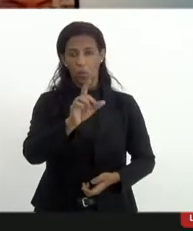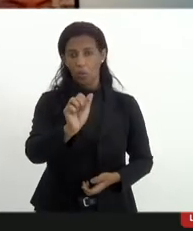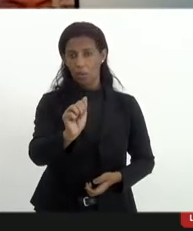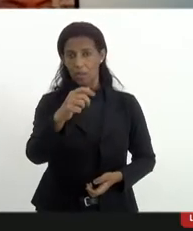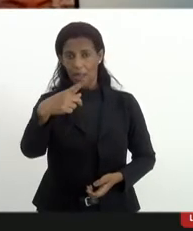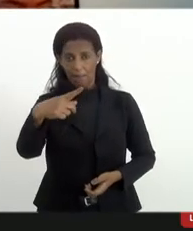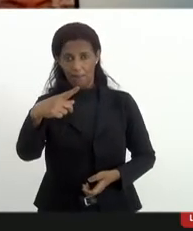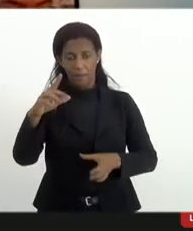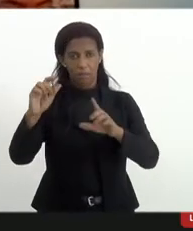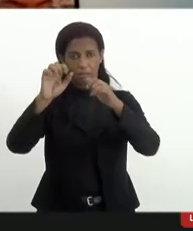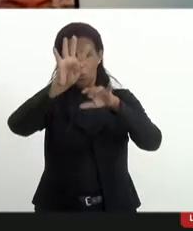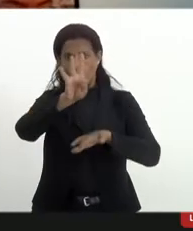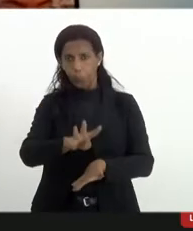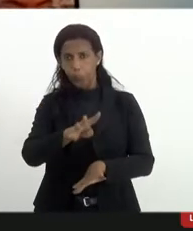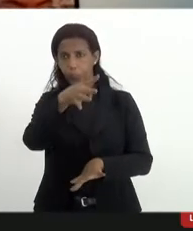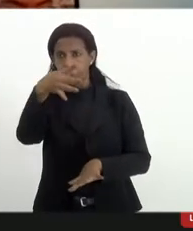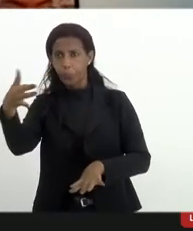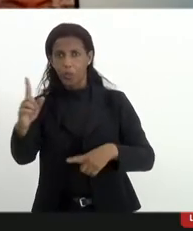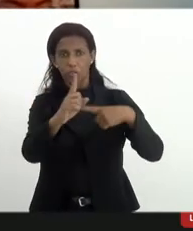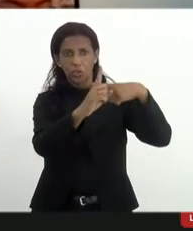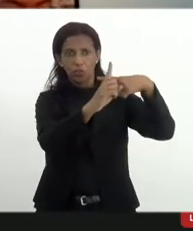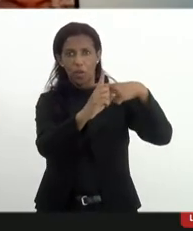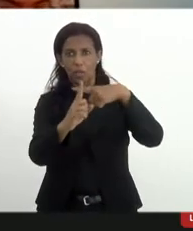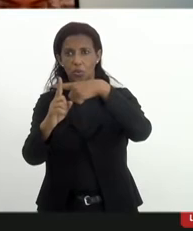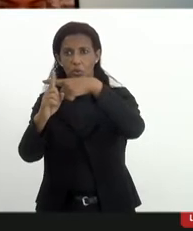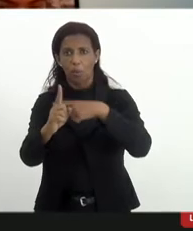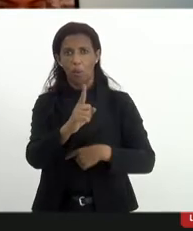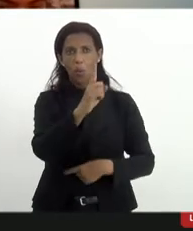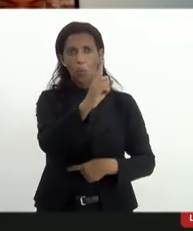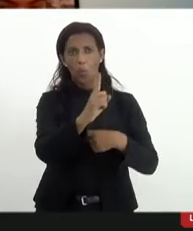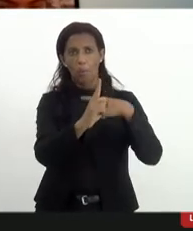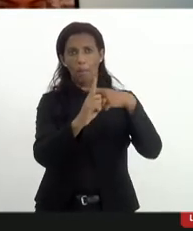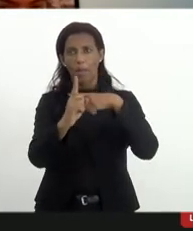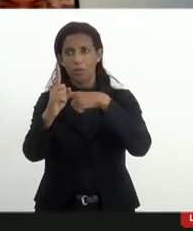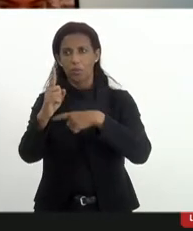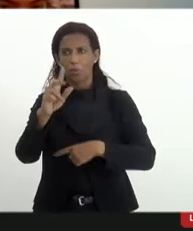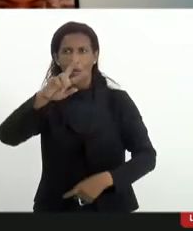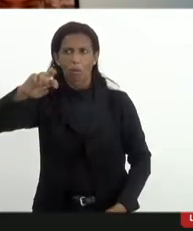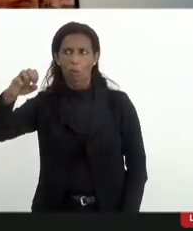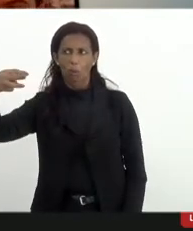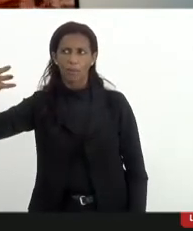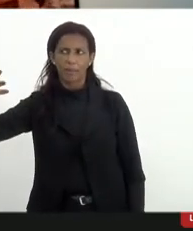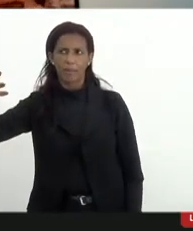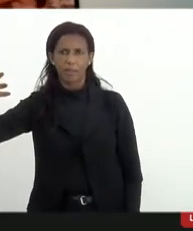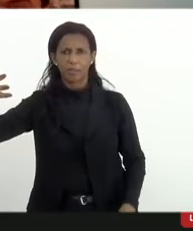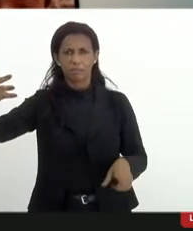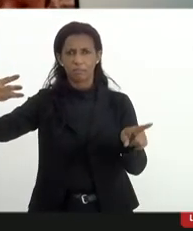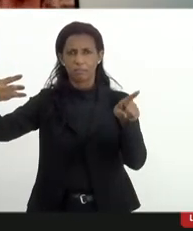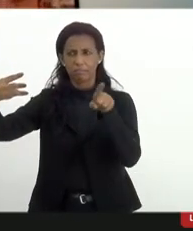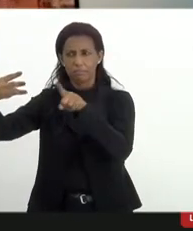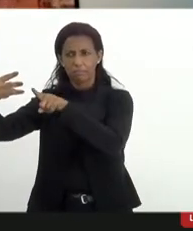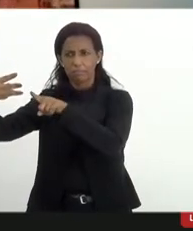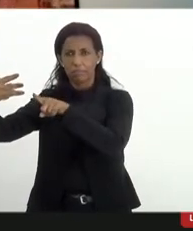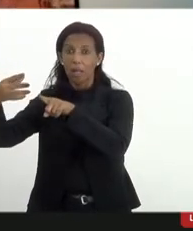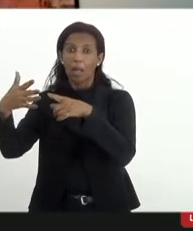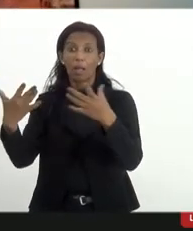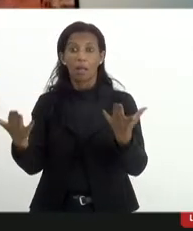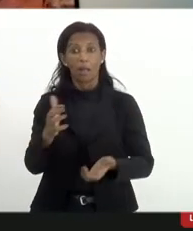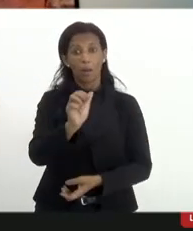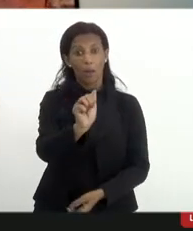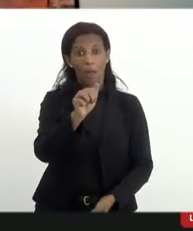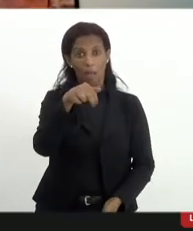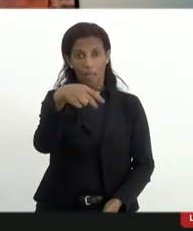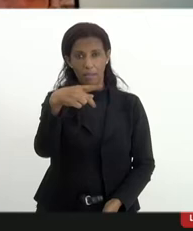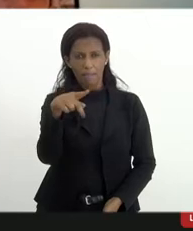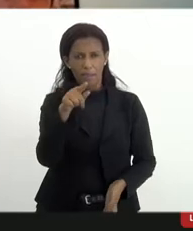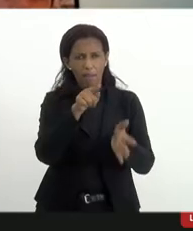uma soma de 1 mais 1 é igual a 3 para fins de dedução, é lógico que a ANP vai poder fazer a